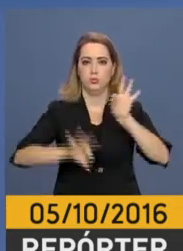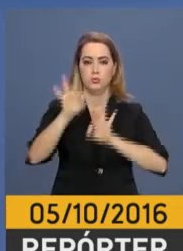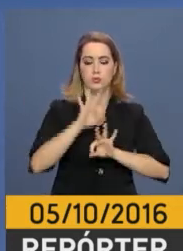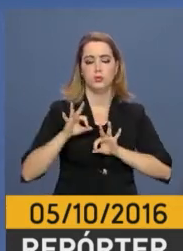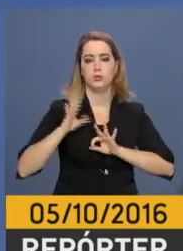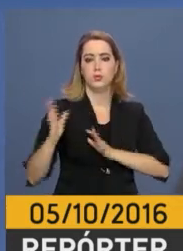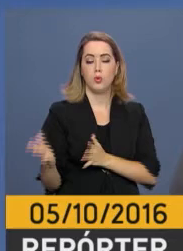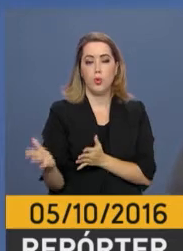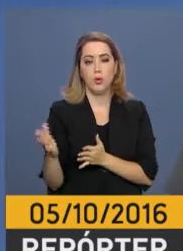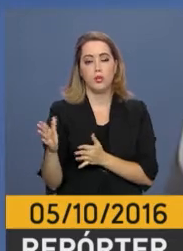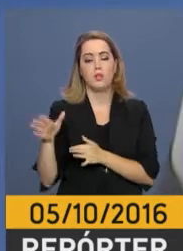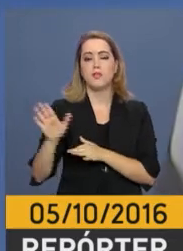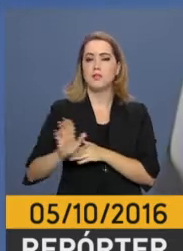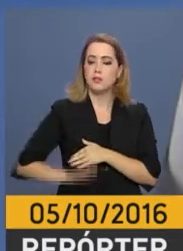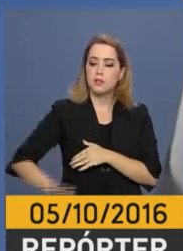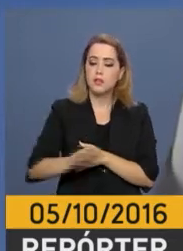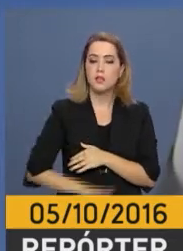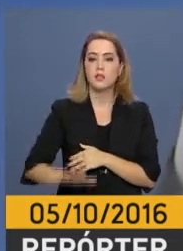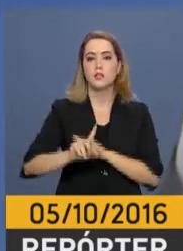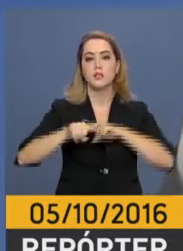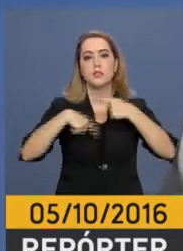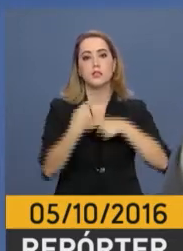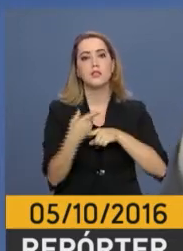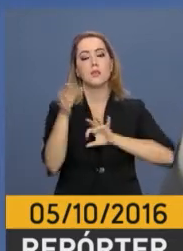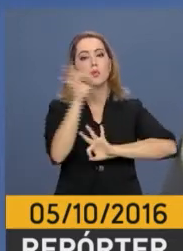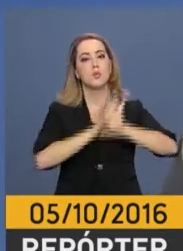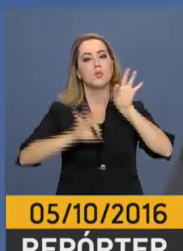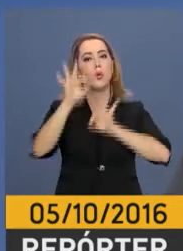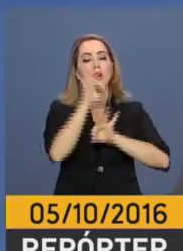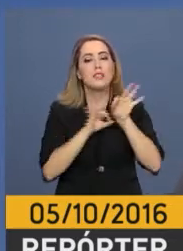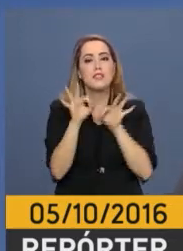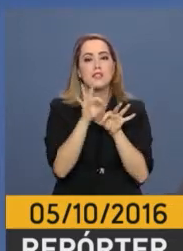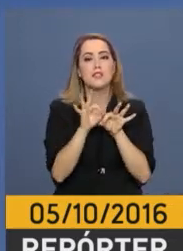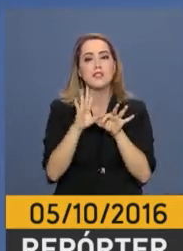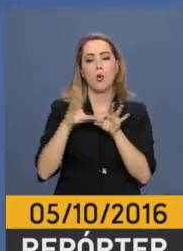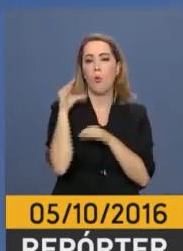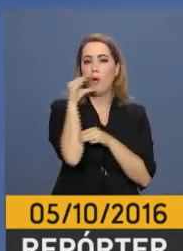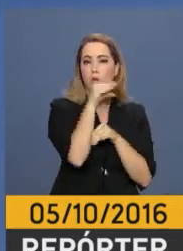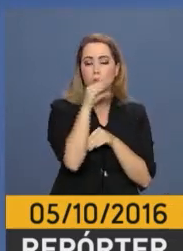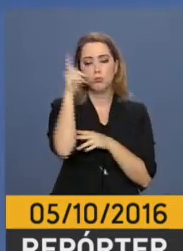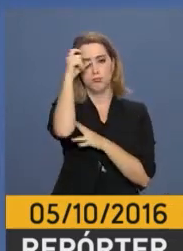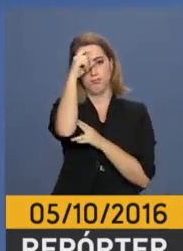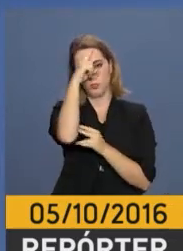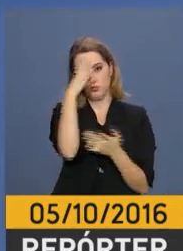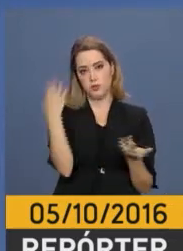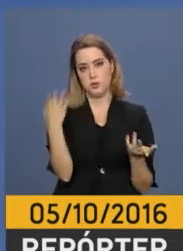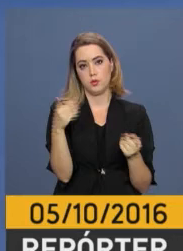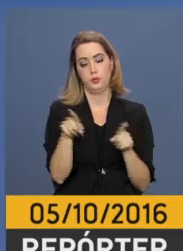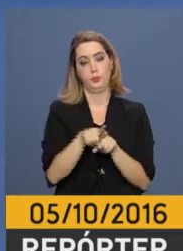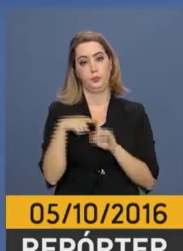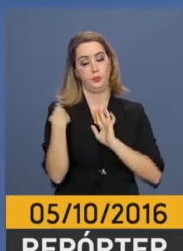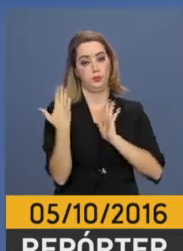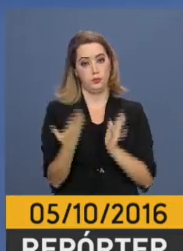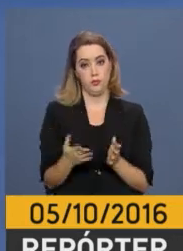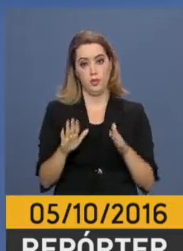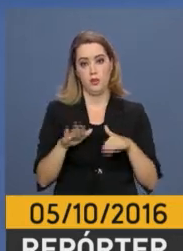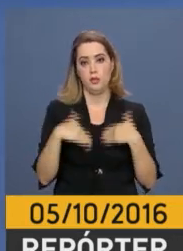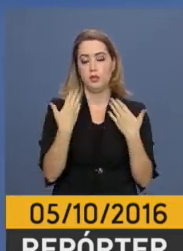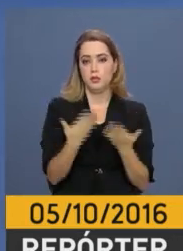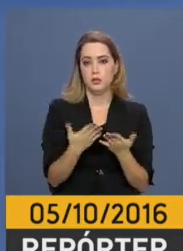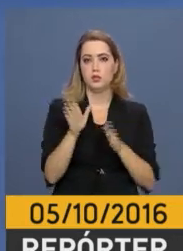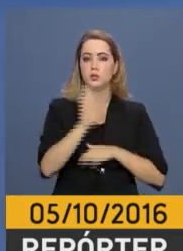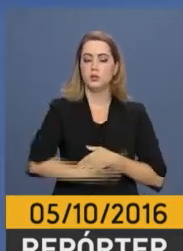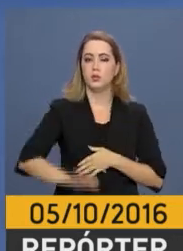depois elas têm mais dificuldade de se organizar se estabelecer então o impacto que têm uma infância bem